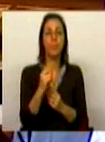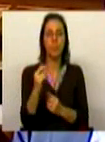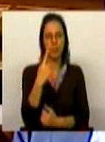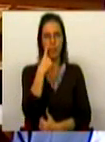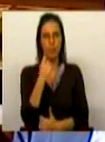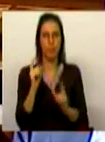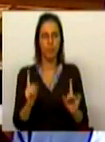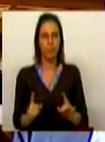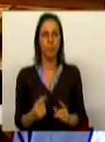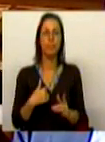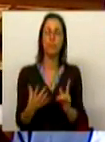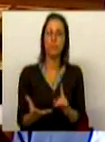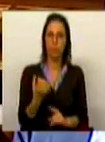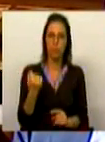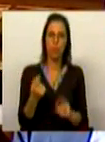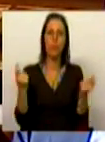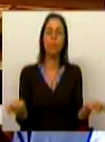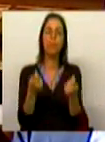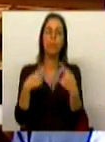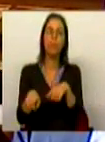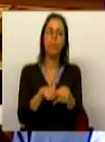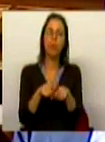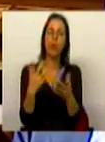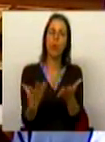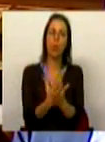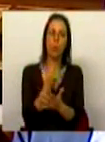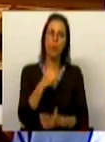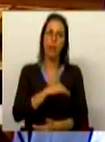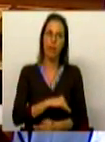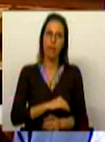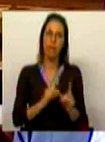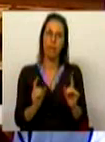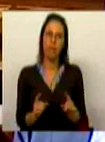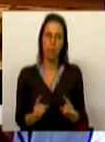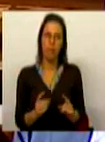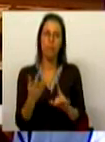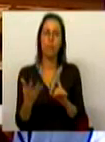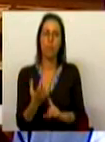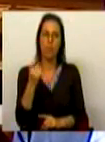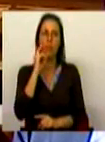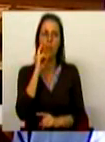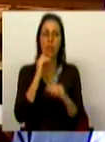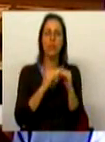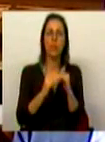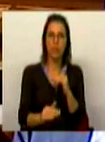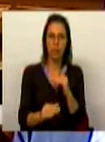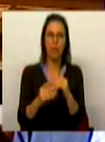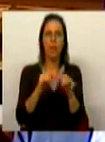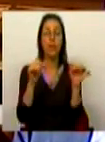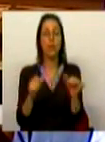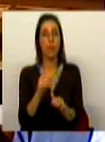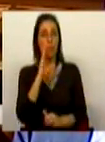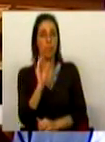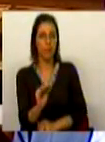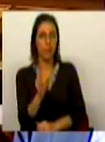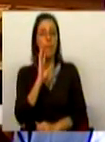constatação: conseguimos promover uma política de recuperação de rendimentos. Conseguimos garantir a estabilidade do sistema financeiro